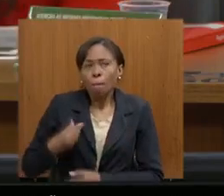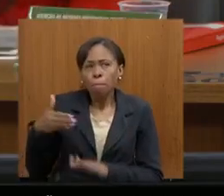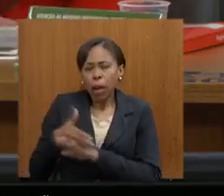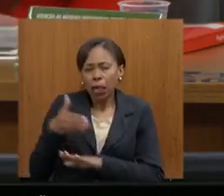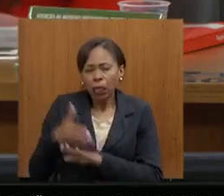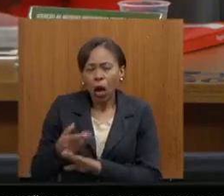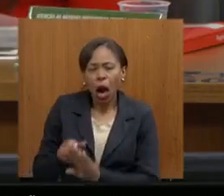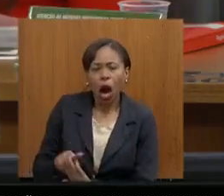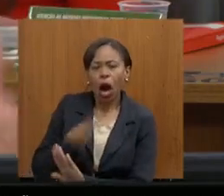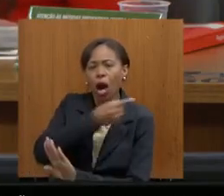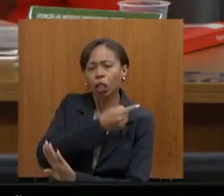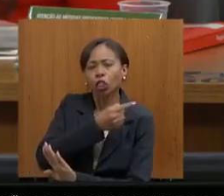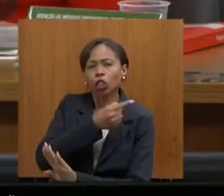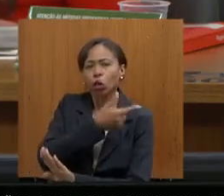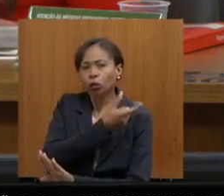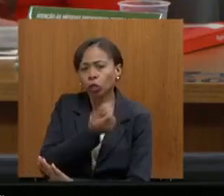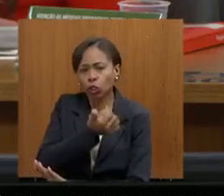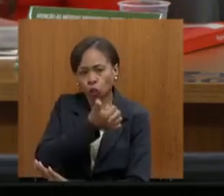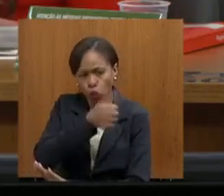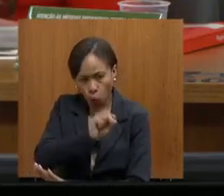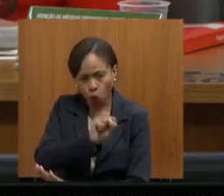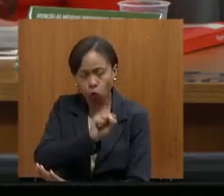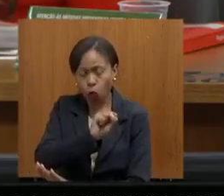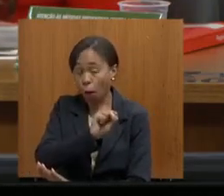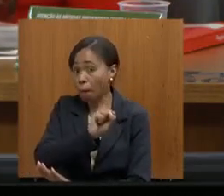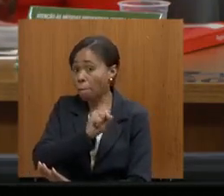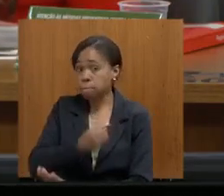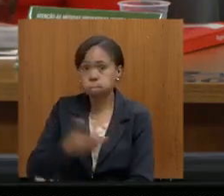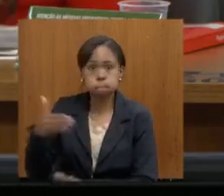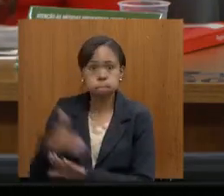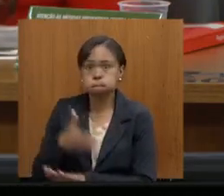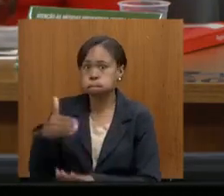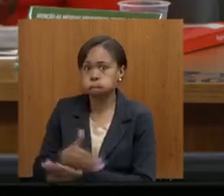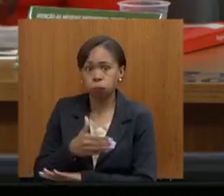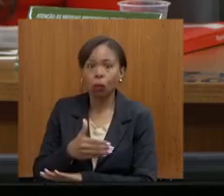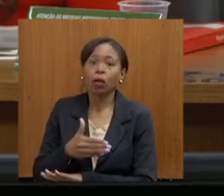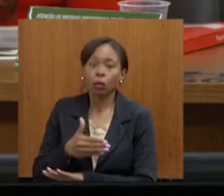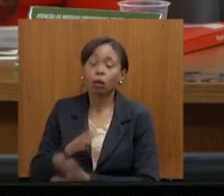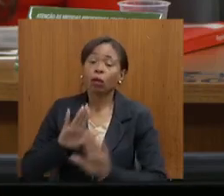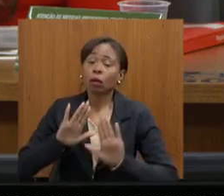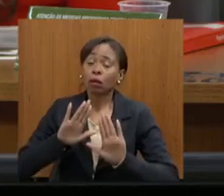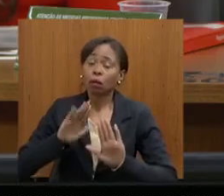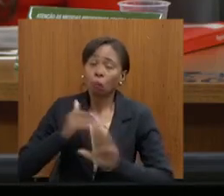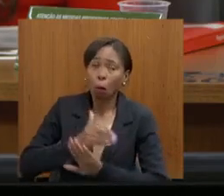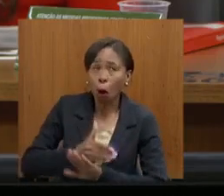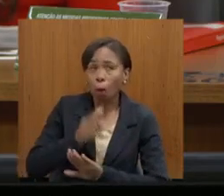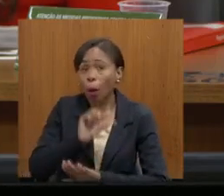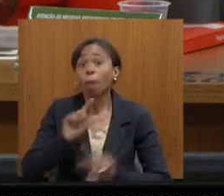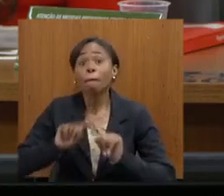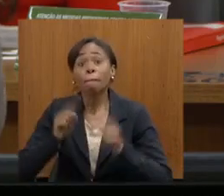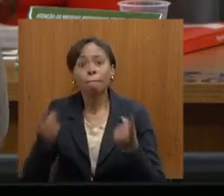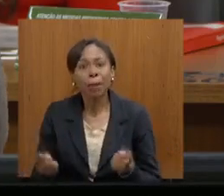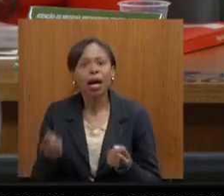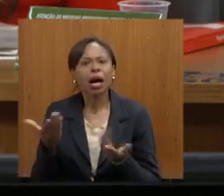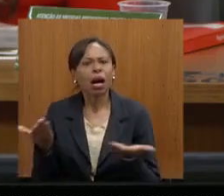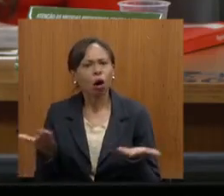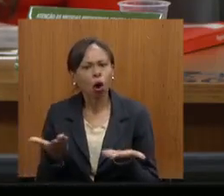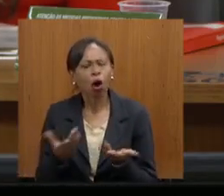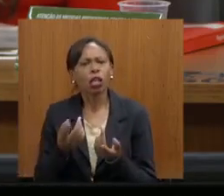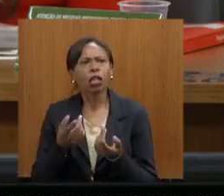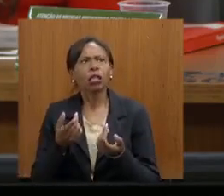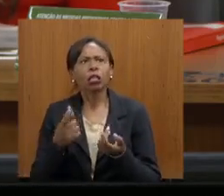2018 não é como esse Nacional mas com muito trabalho conseguimos fazer regimes tributários